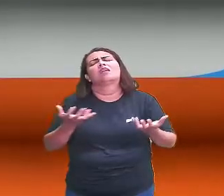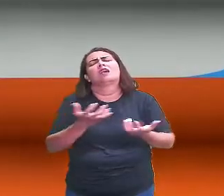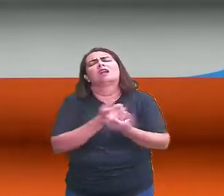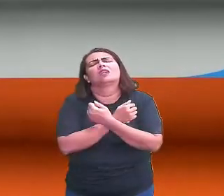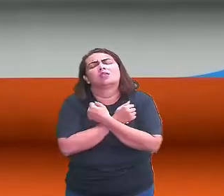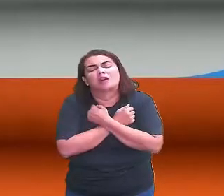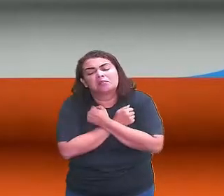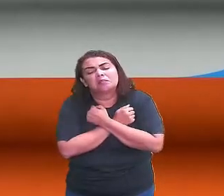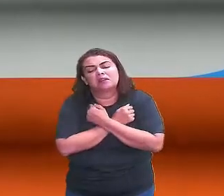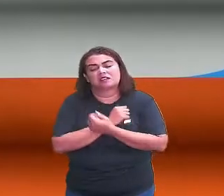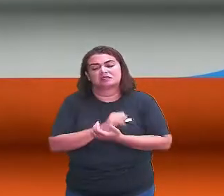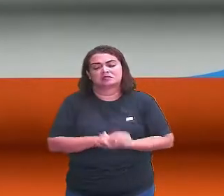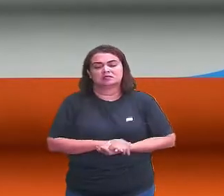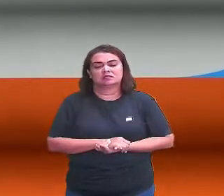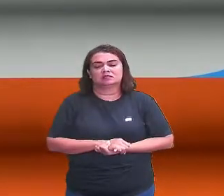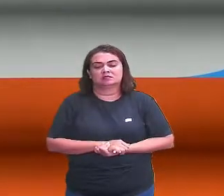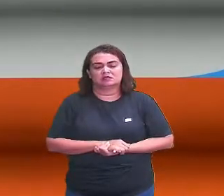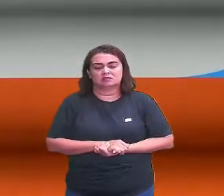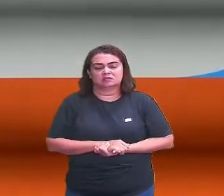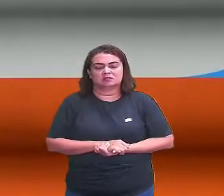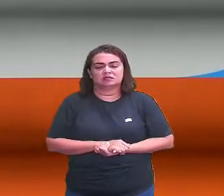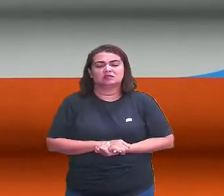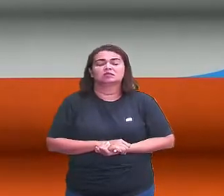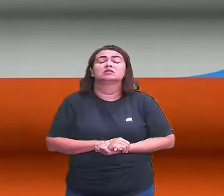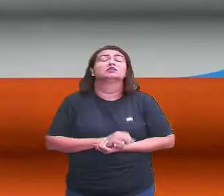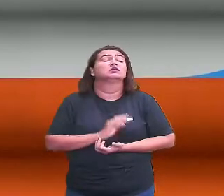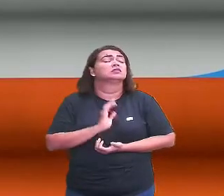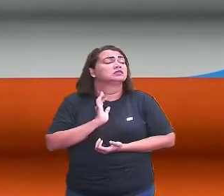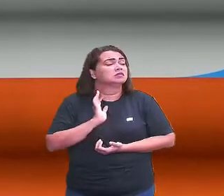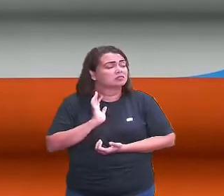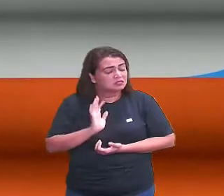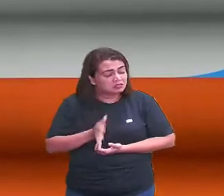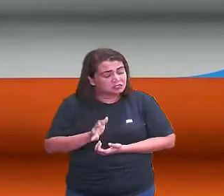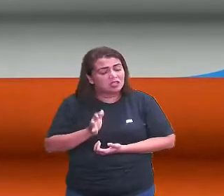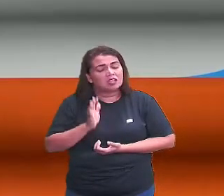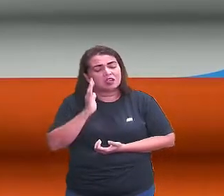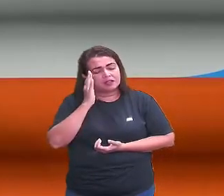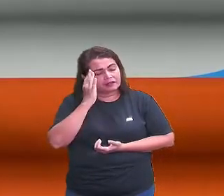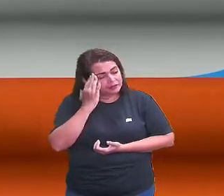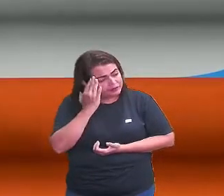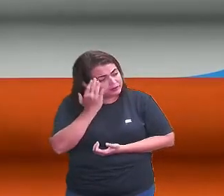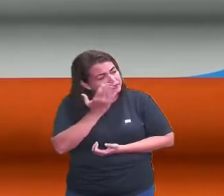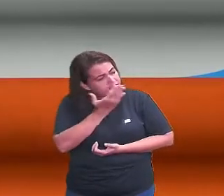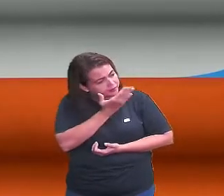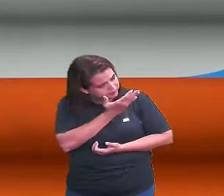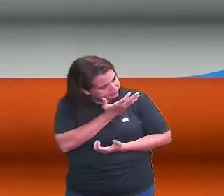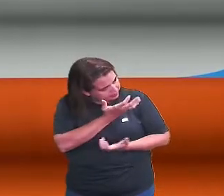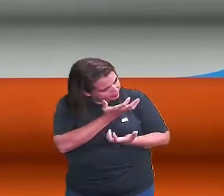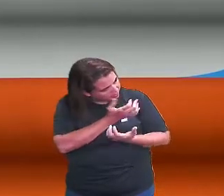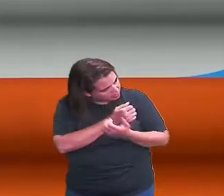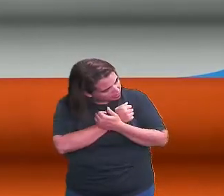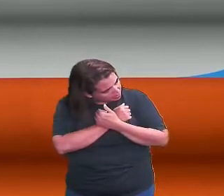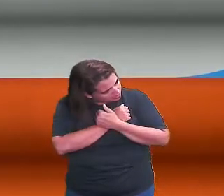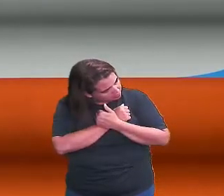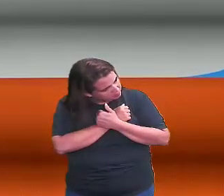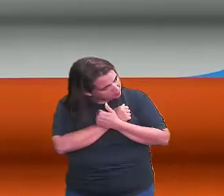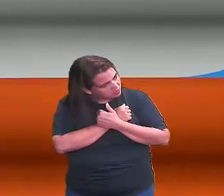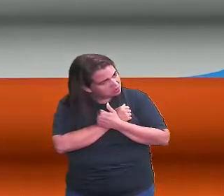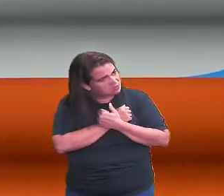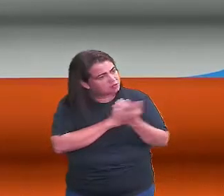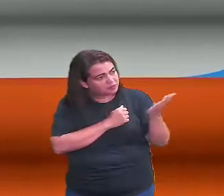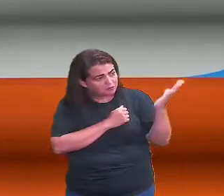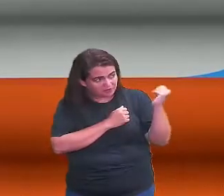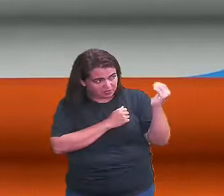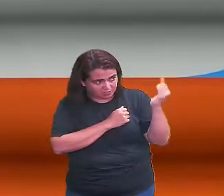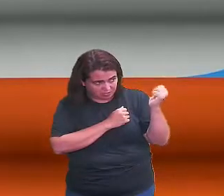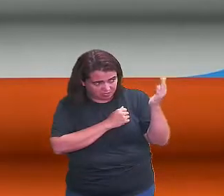abraço. Eu já entendi que você quer um abraço. Já entendi, venha